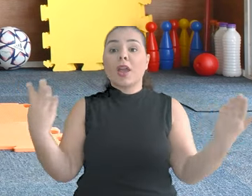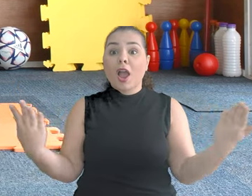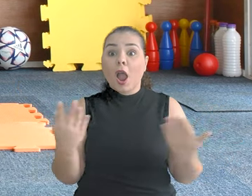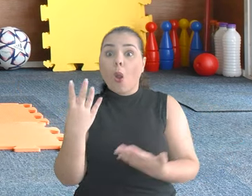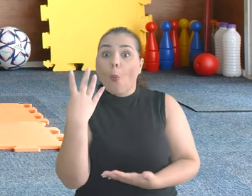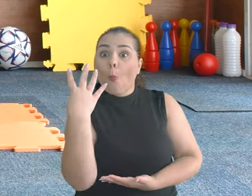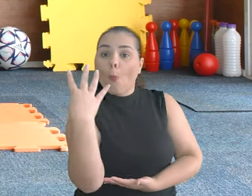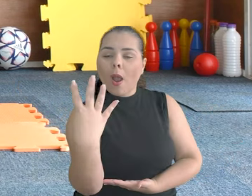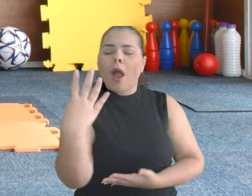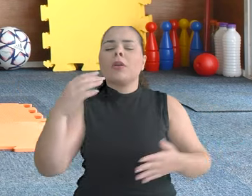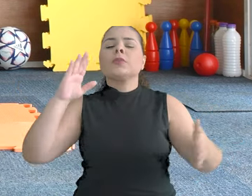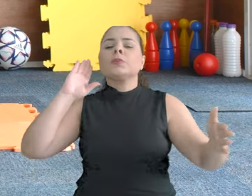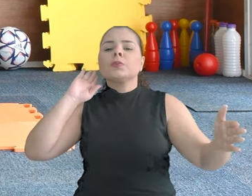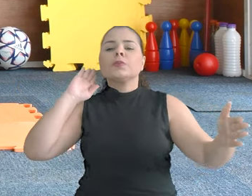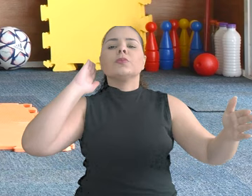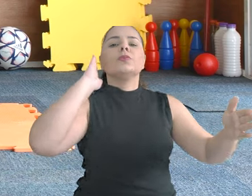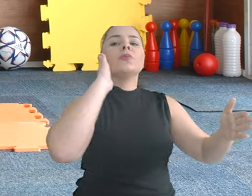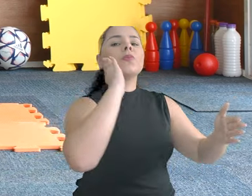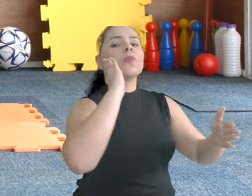quatro